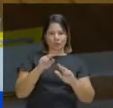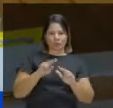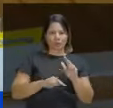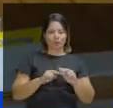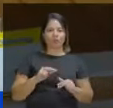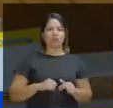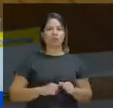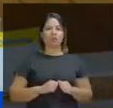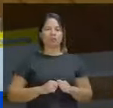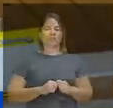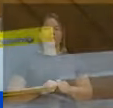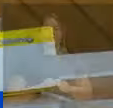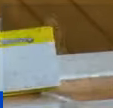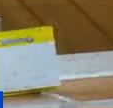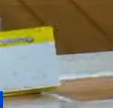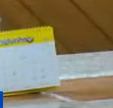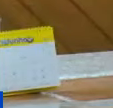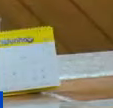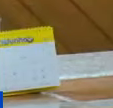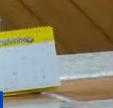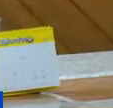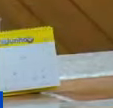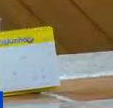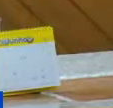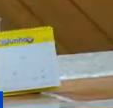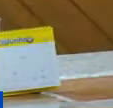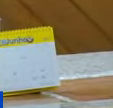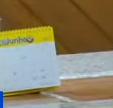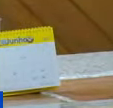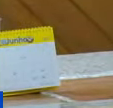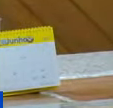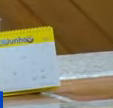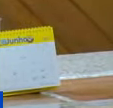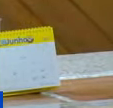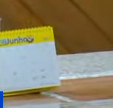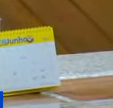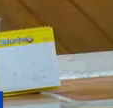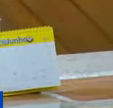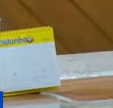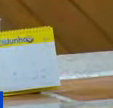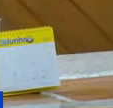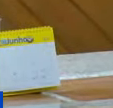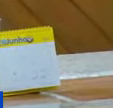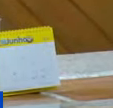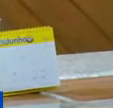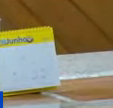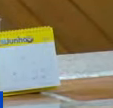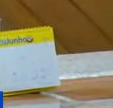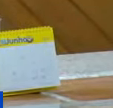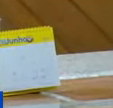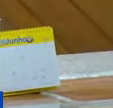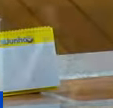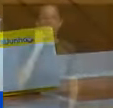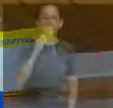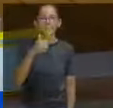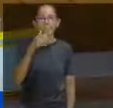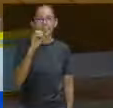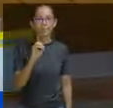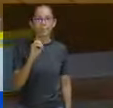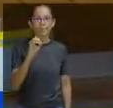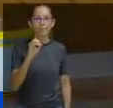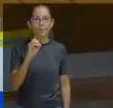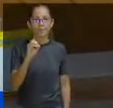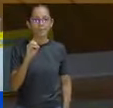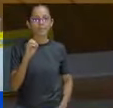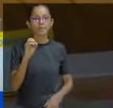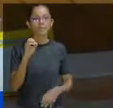o partido apresentou manifestação na data de ontem, dia 10 de julho, trazendo os novos